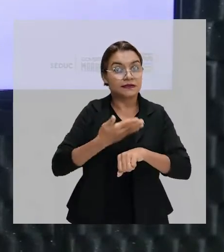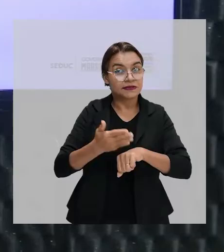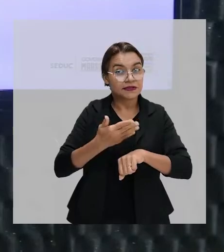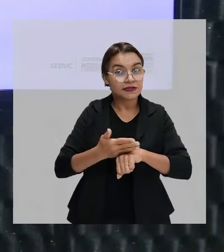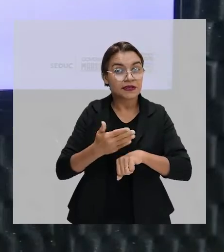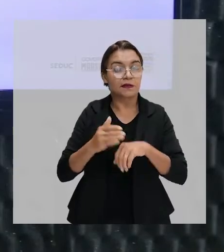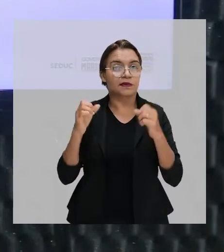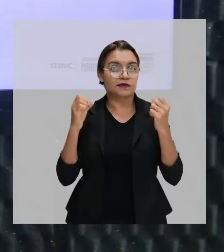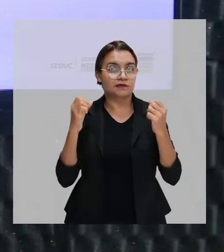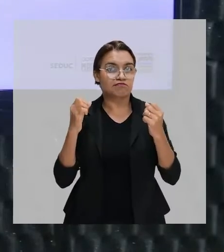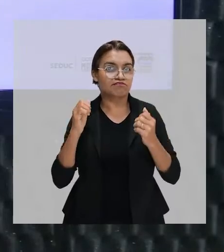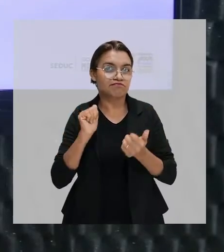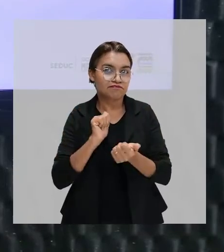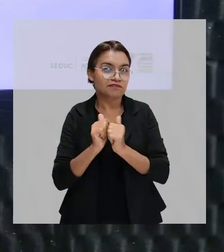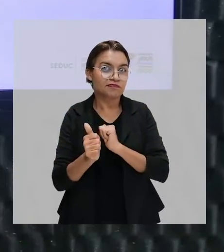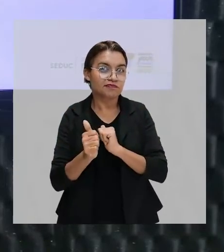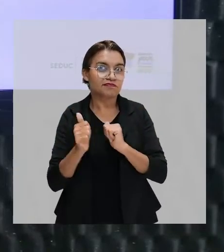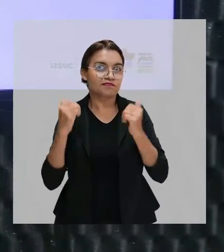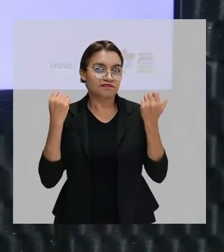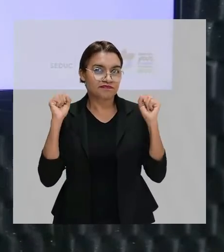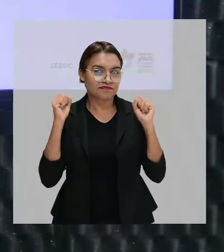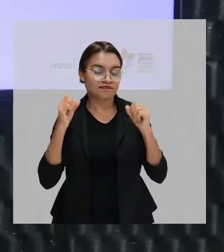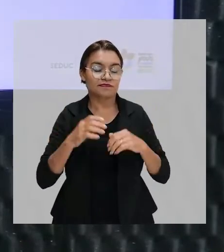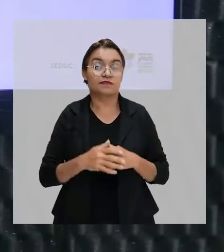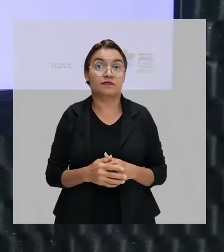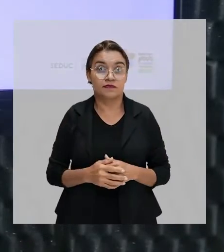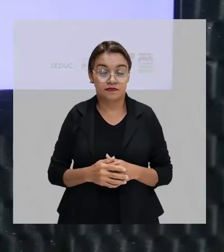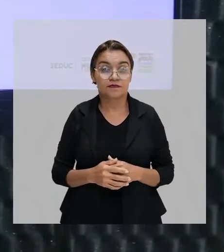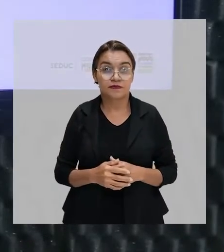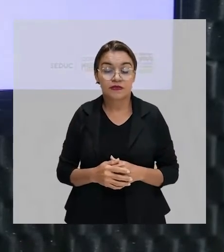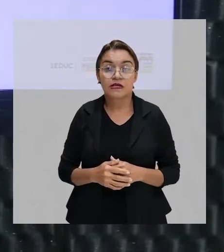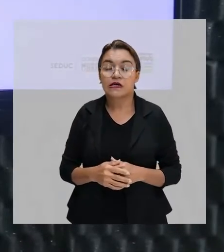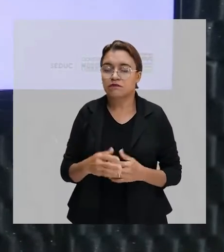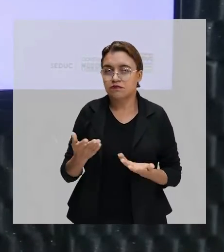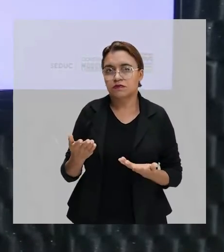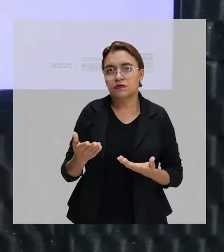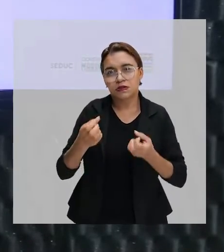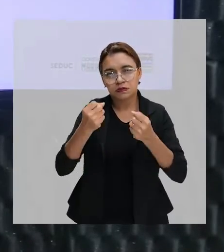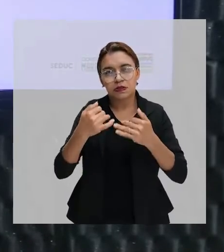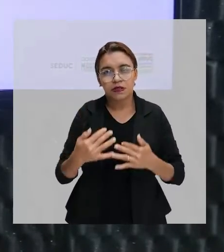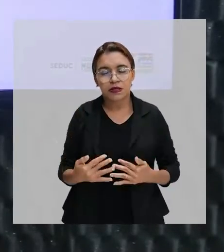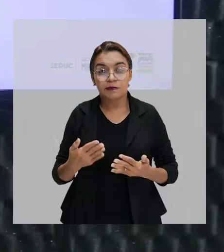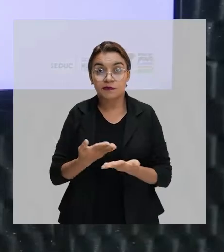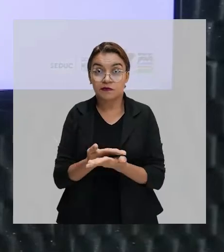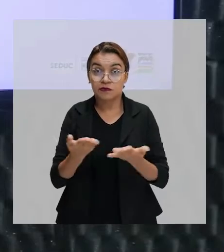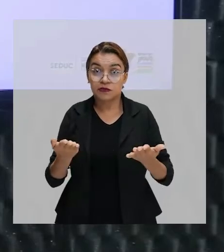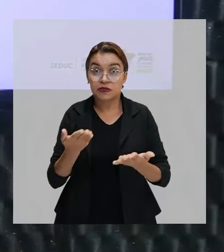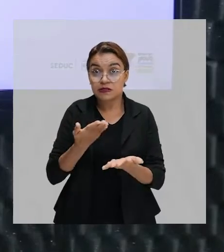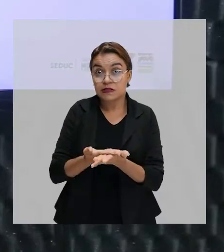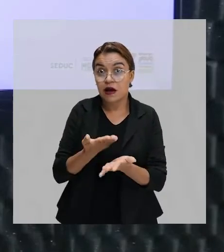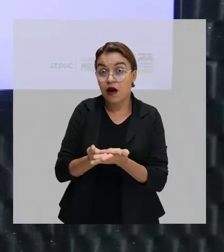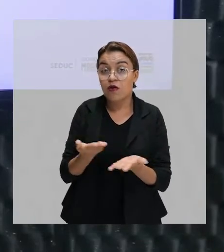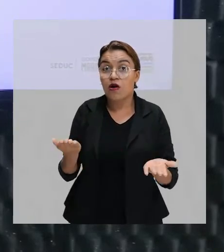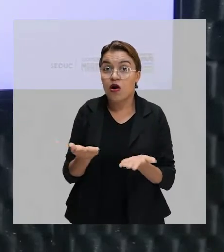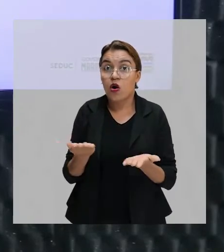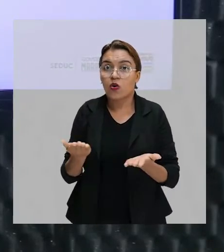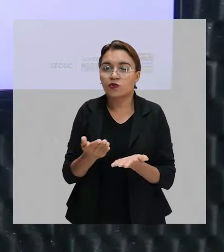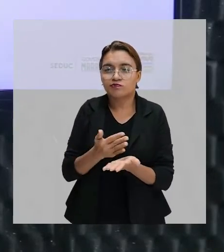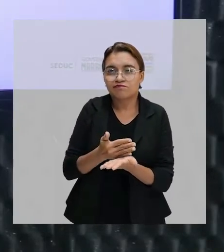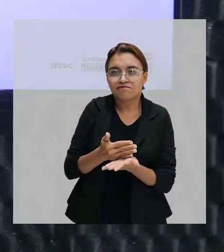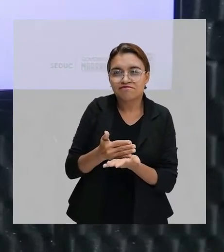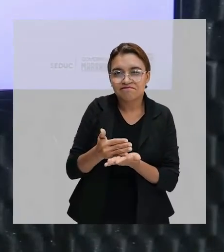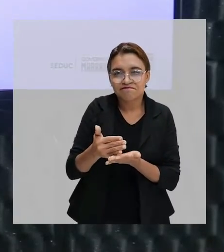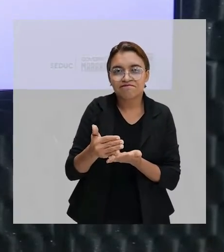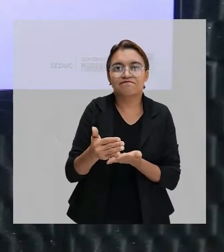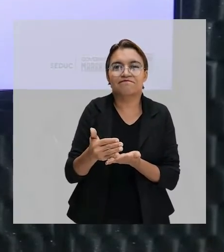esportivo e demos uma pincelada nos preciso treinamento esportivo e eu falei para vocês que nessa aula de hoje nós iremos começar